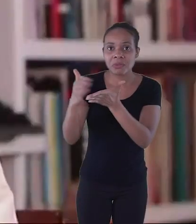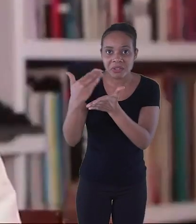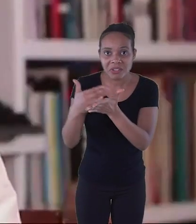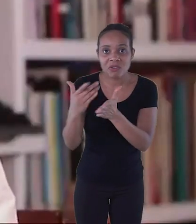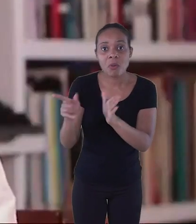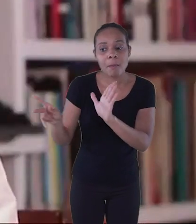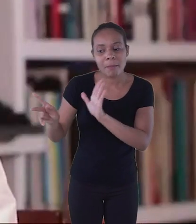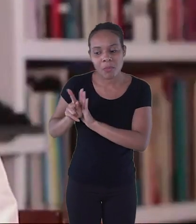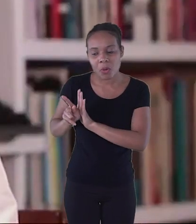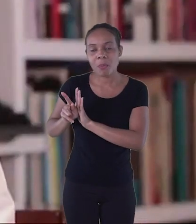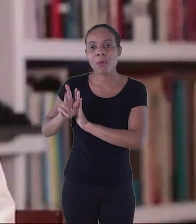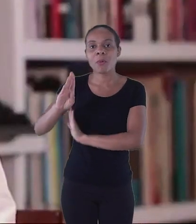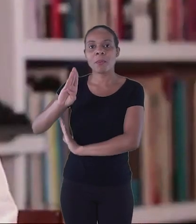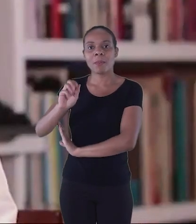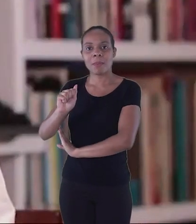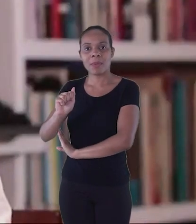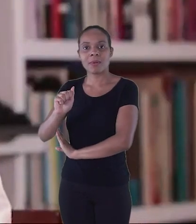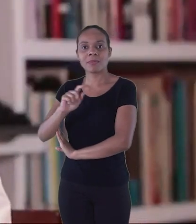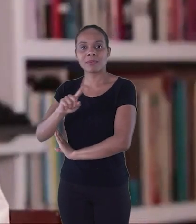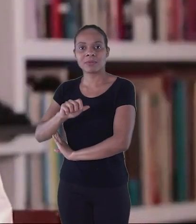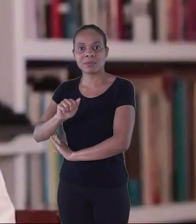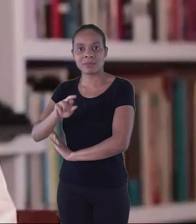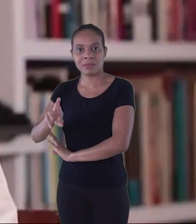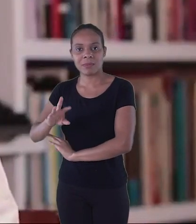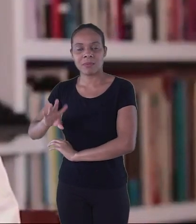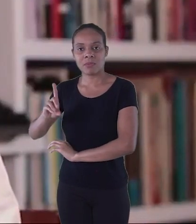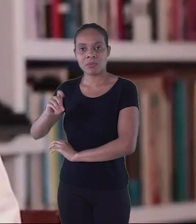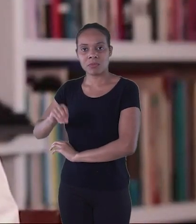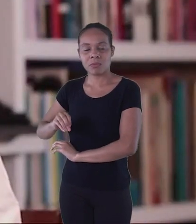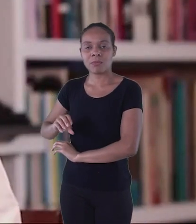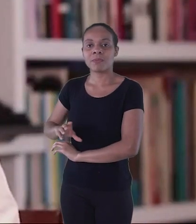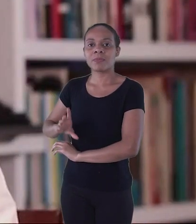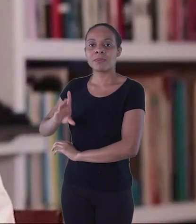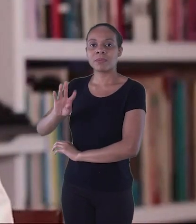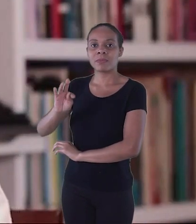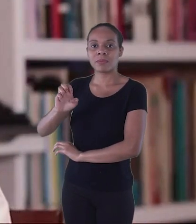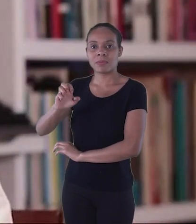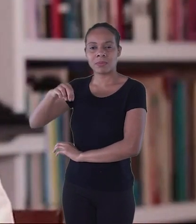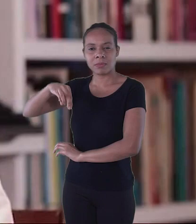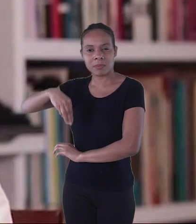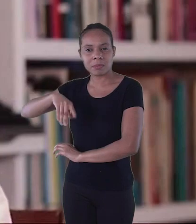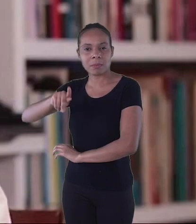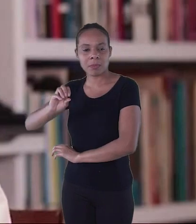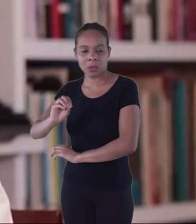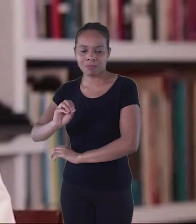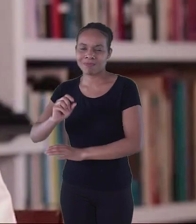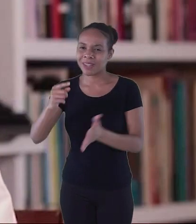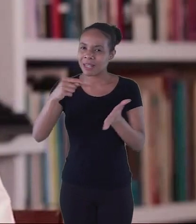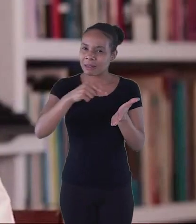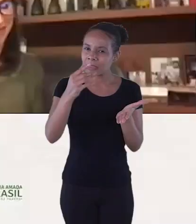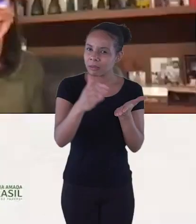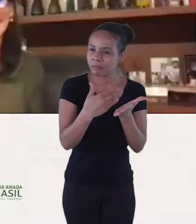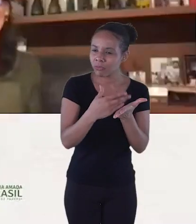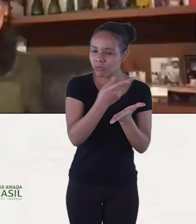uma infinidade de descobertas esse livro. Eu dou parabéns para vocês 3, viu?